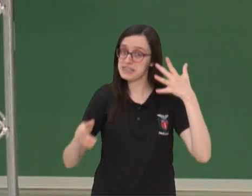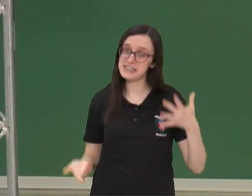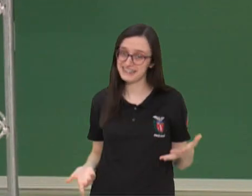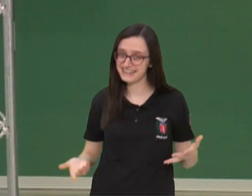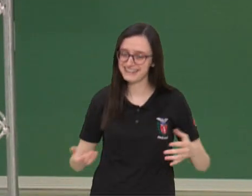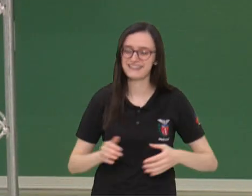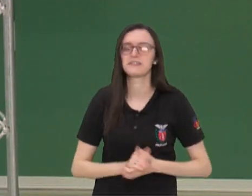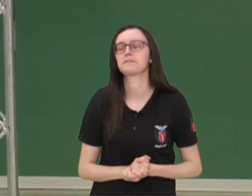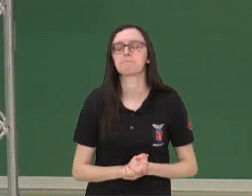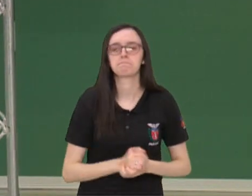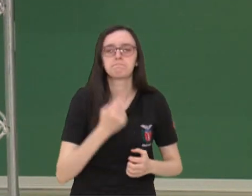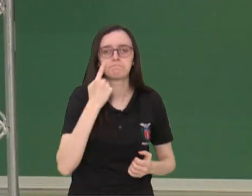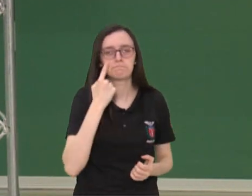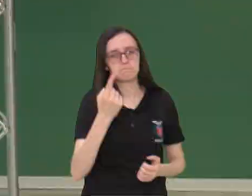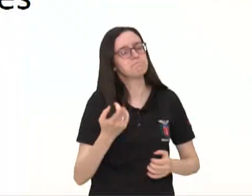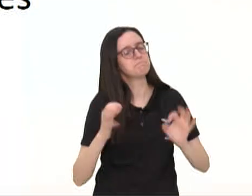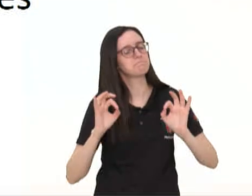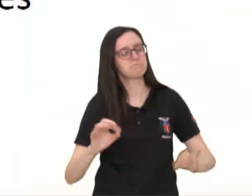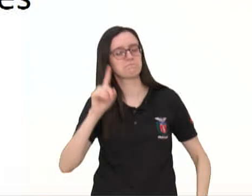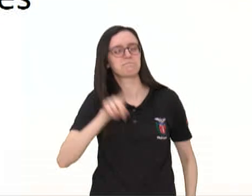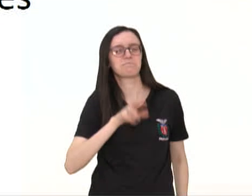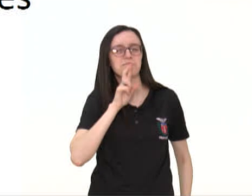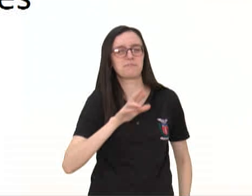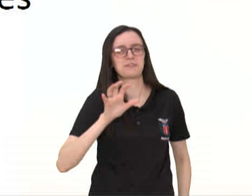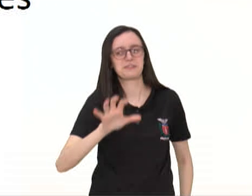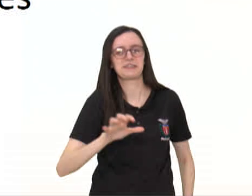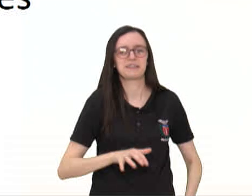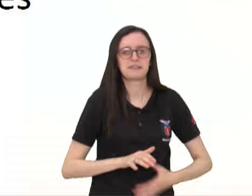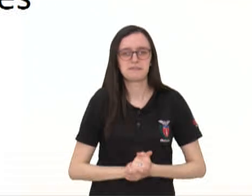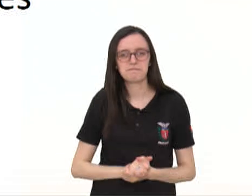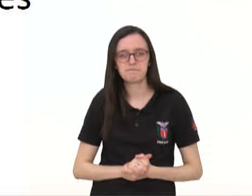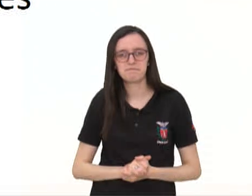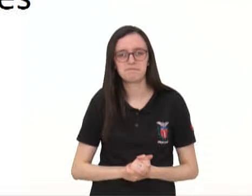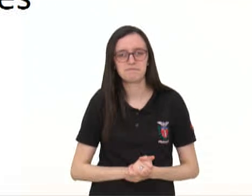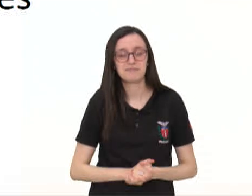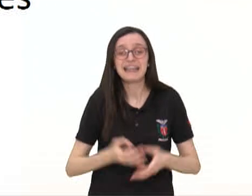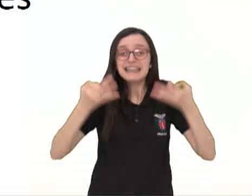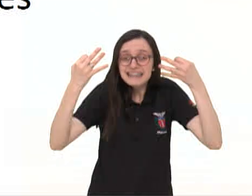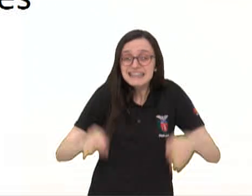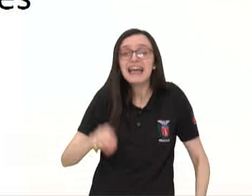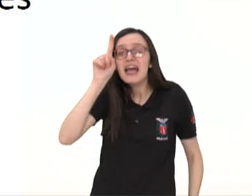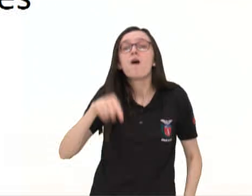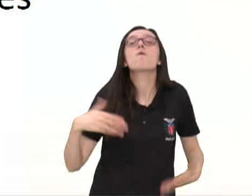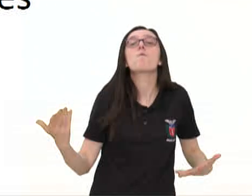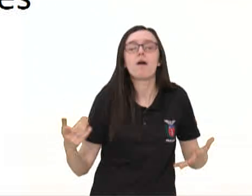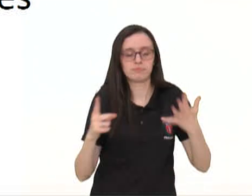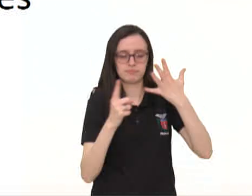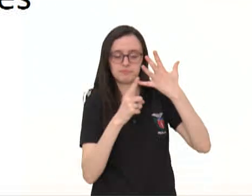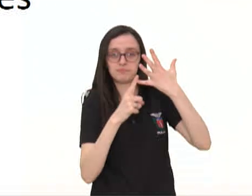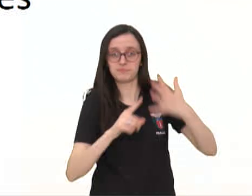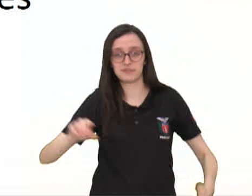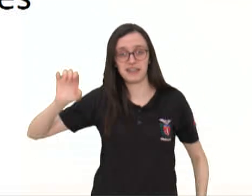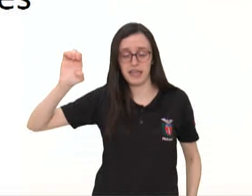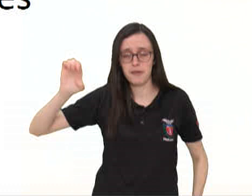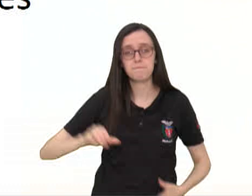né? E é isso aí mesmo. A nossa alternativa correta aqui é a letra E.